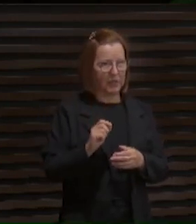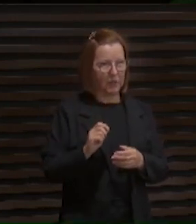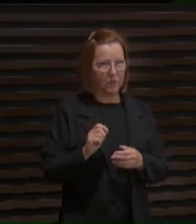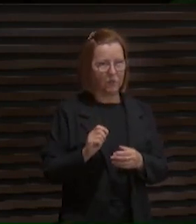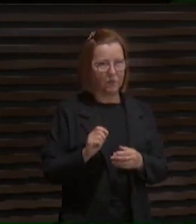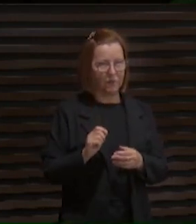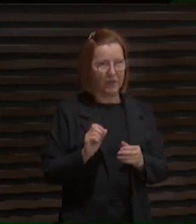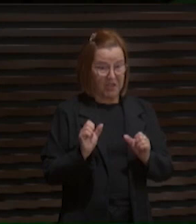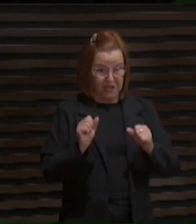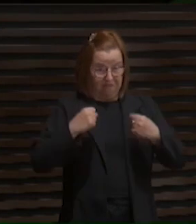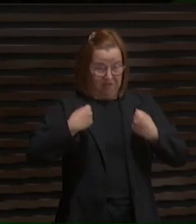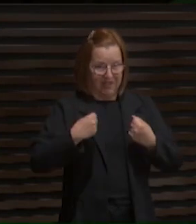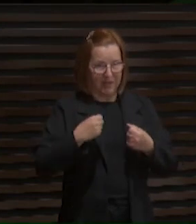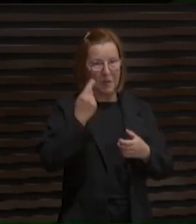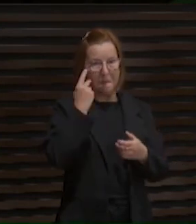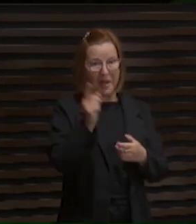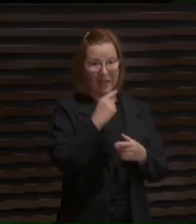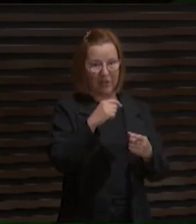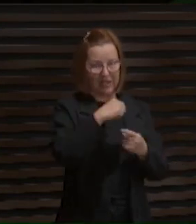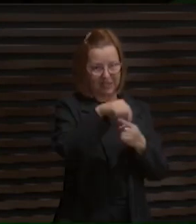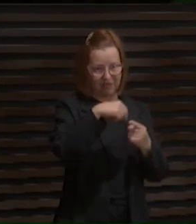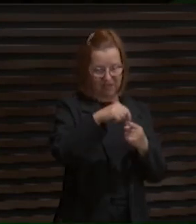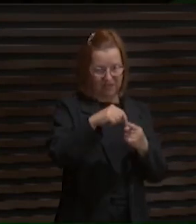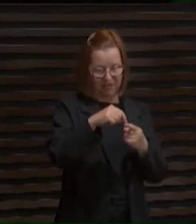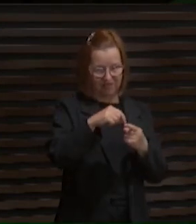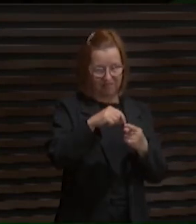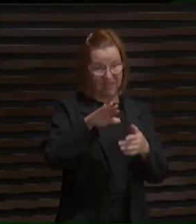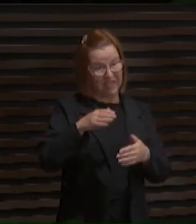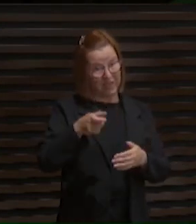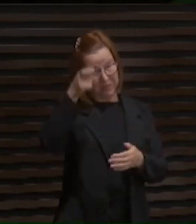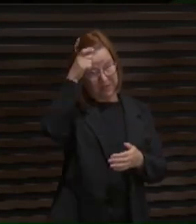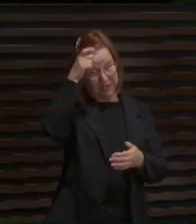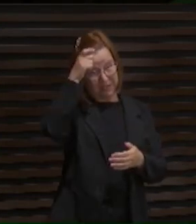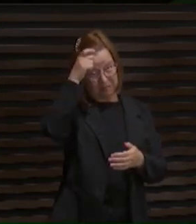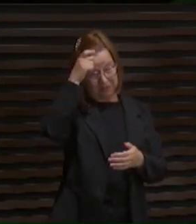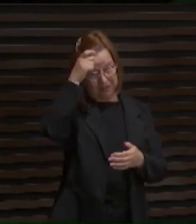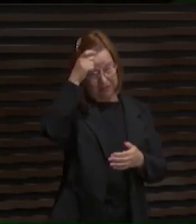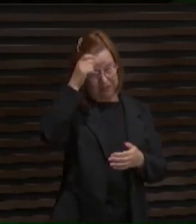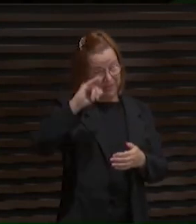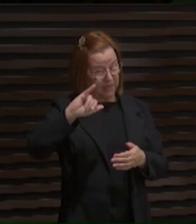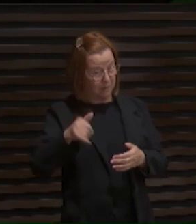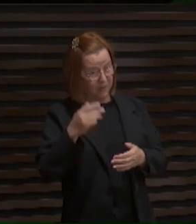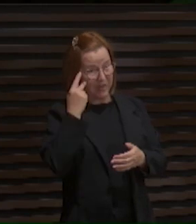necessariamente são as próprias armas que o inimigo usa para nos derrotar.